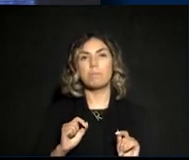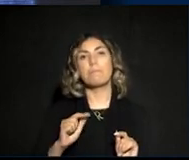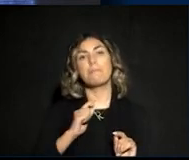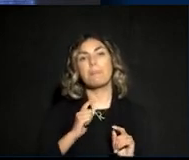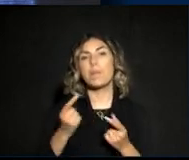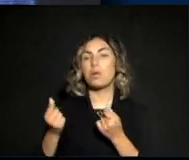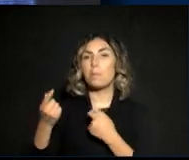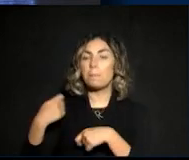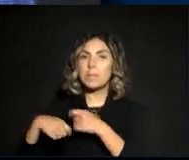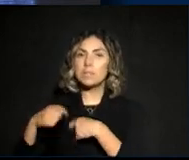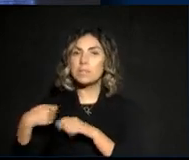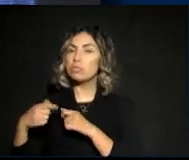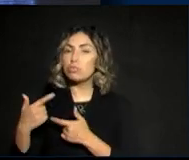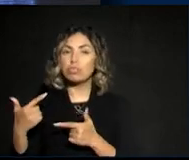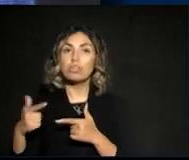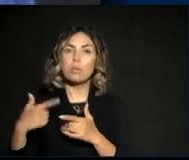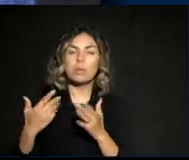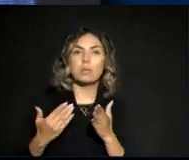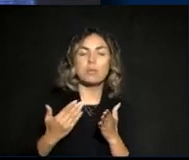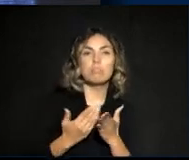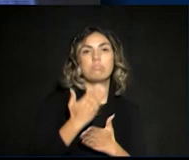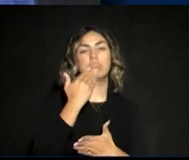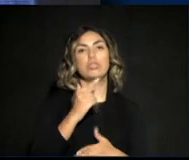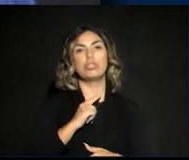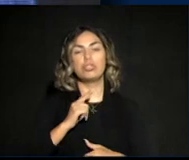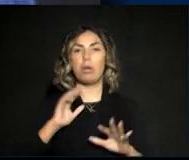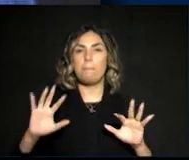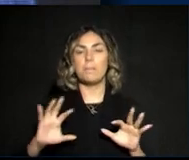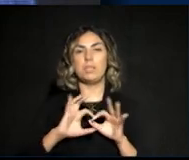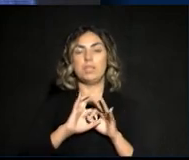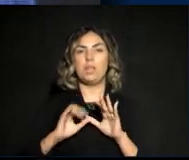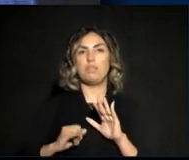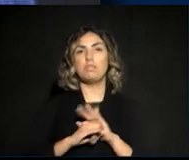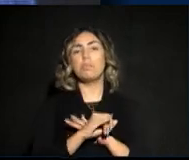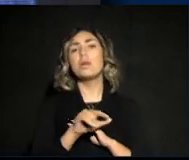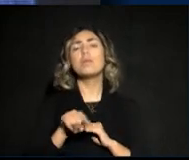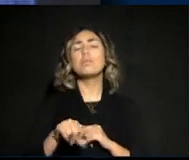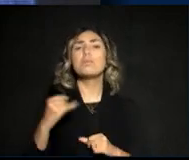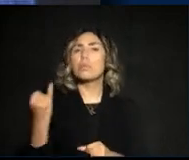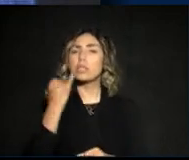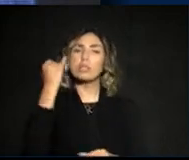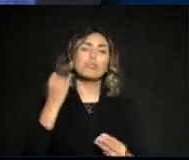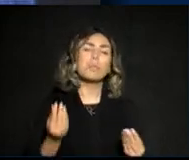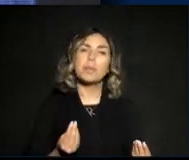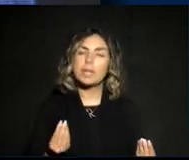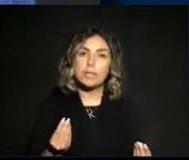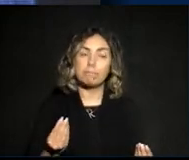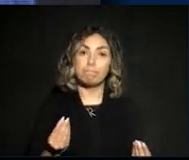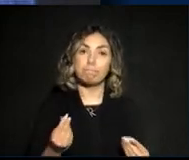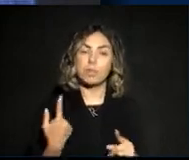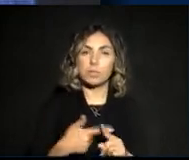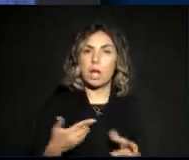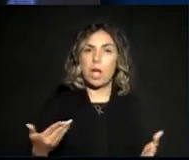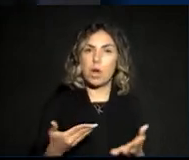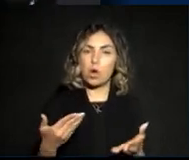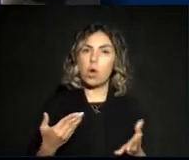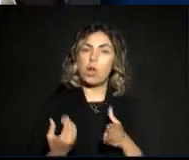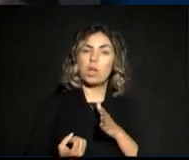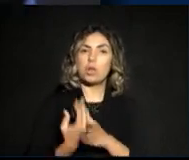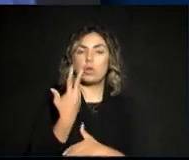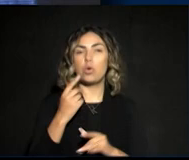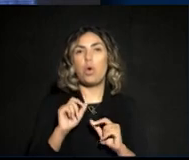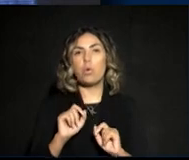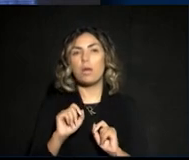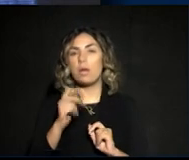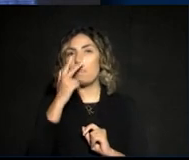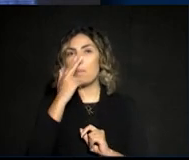antibes nesse com ela pro Business com a criação do programa de parceria de investimento o quê que isso é importante porque se cria um óculos que